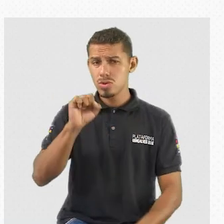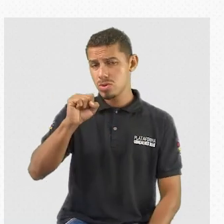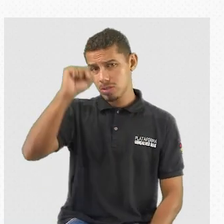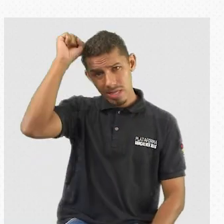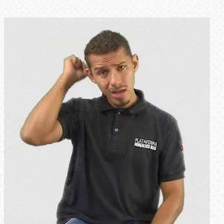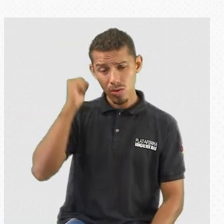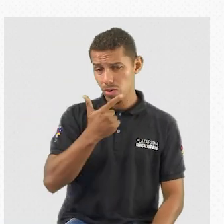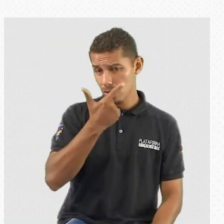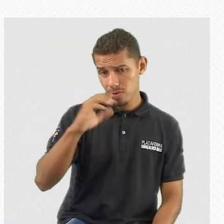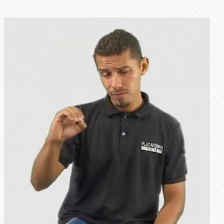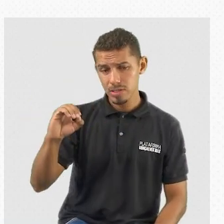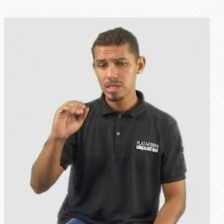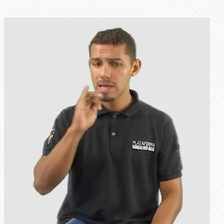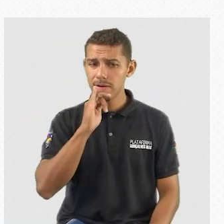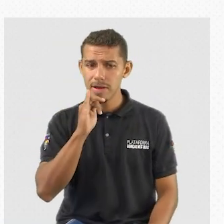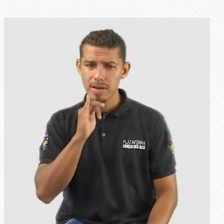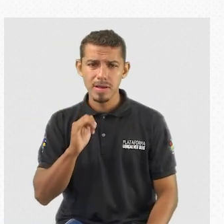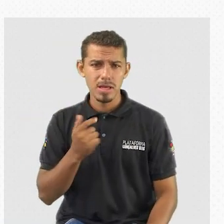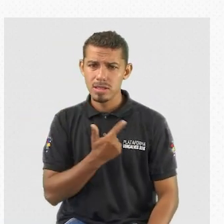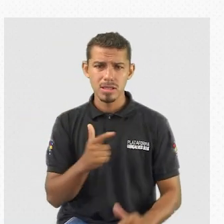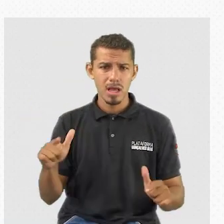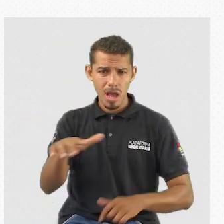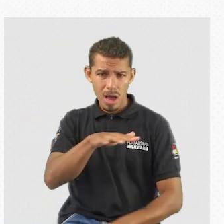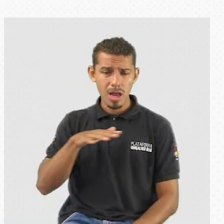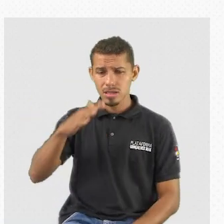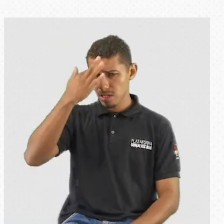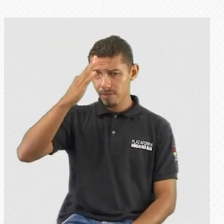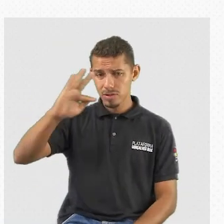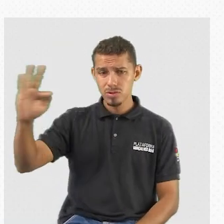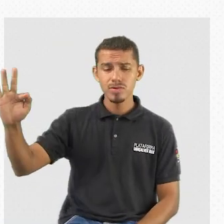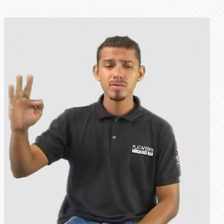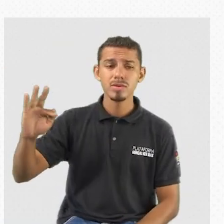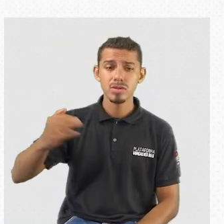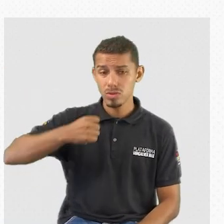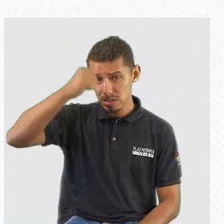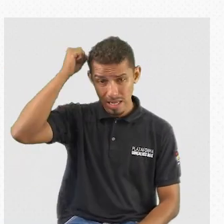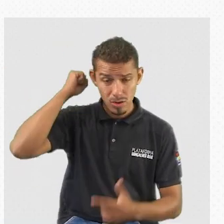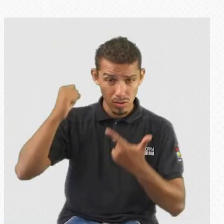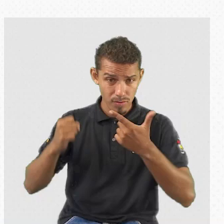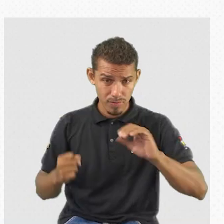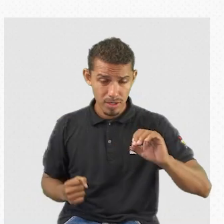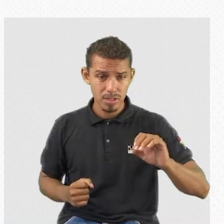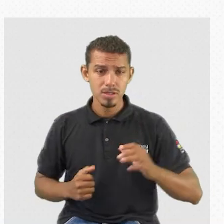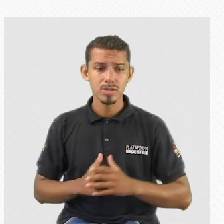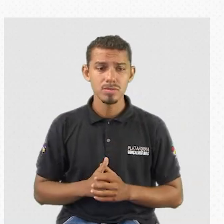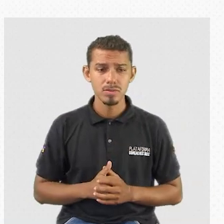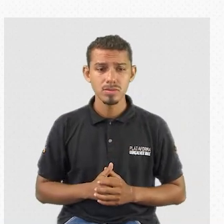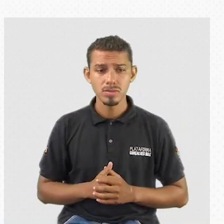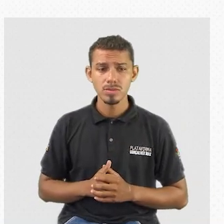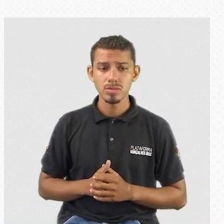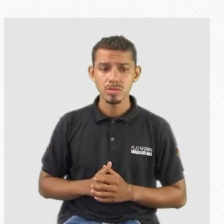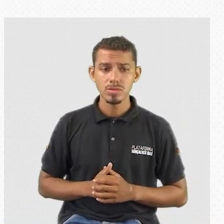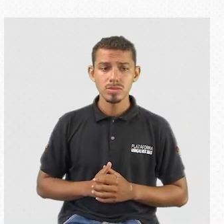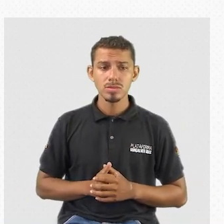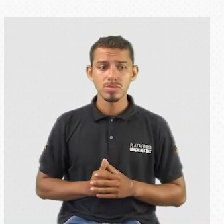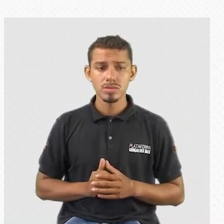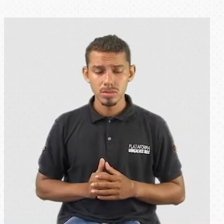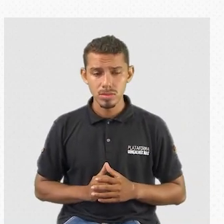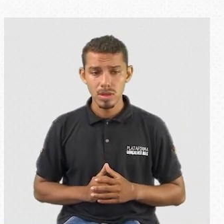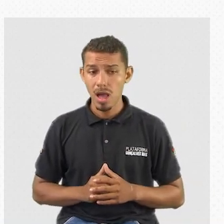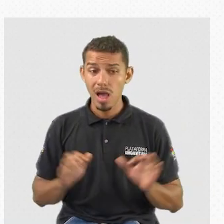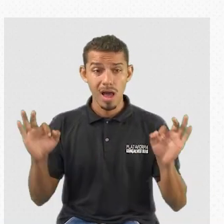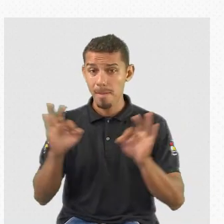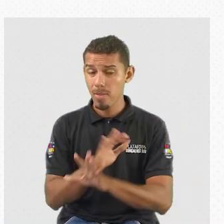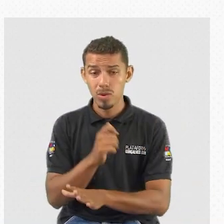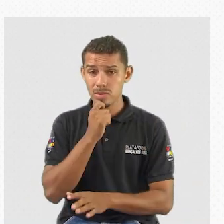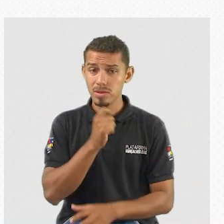ela vai ganhar aí o estatuto como sendo uma área da filosofia, né? Lá no século XX. Só que ela não chega pronta lá